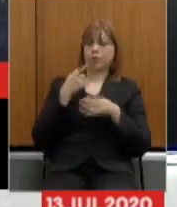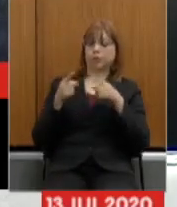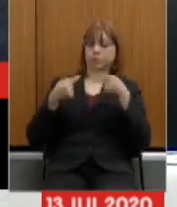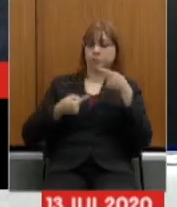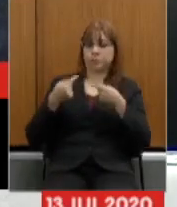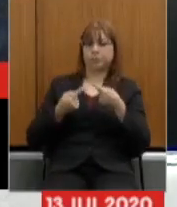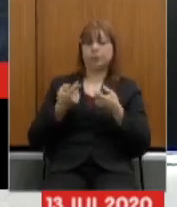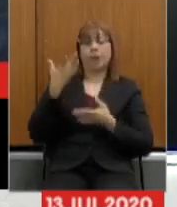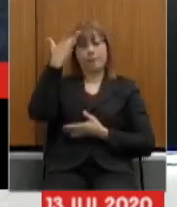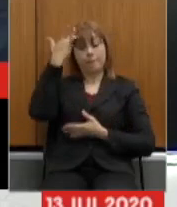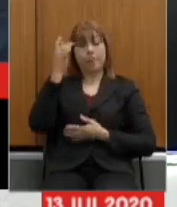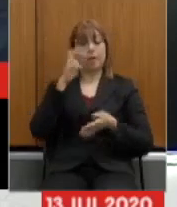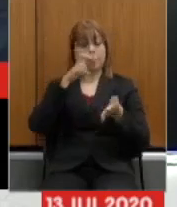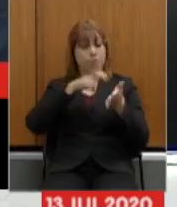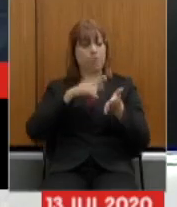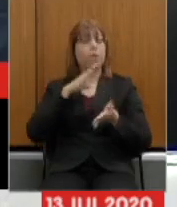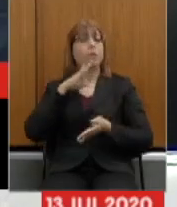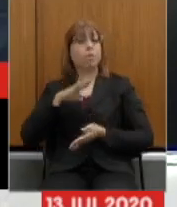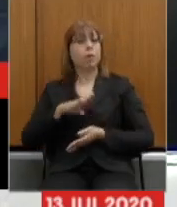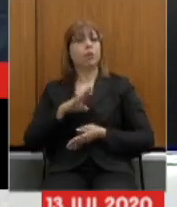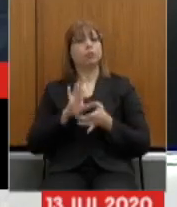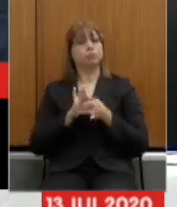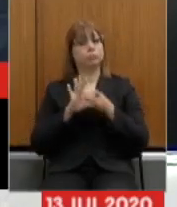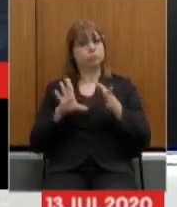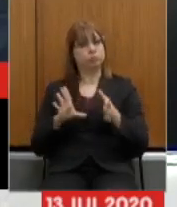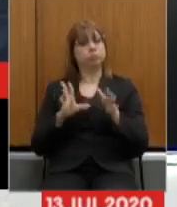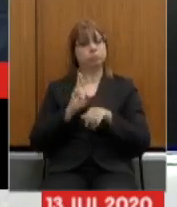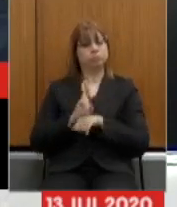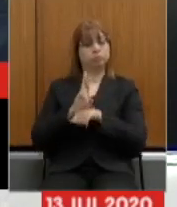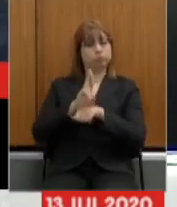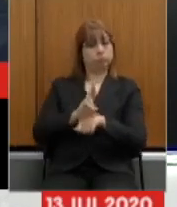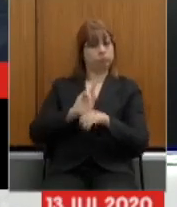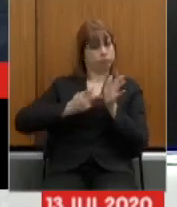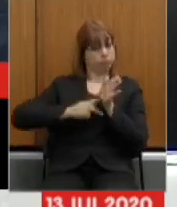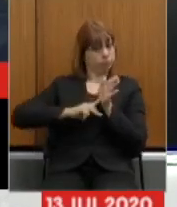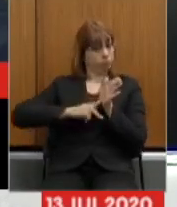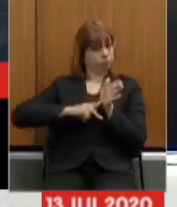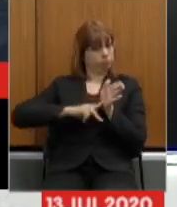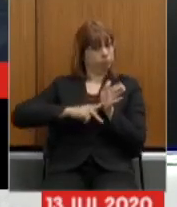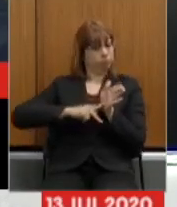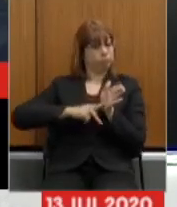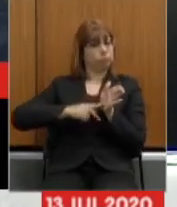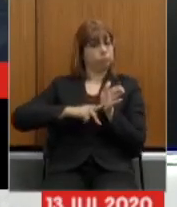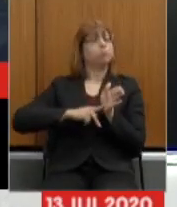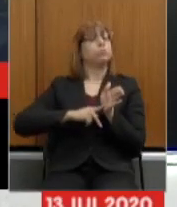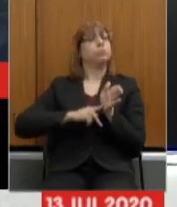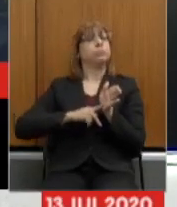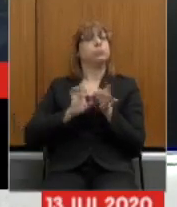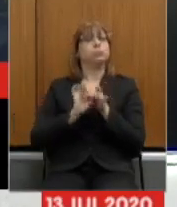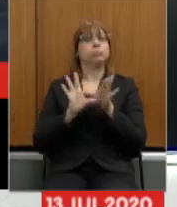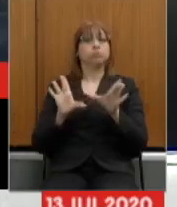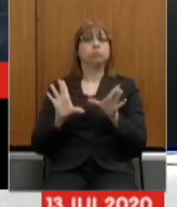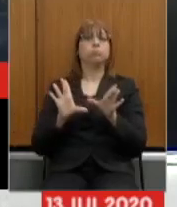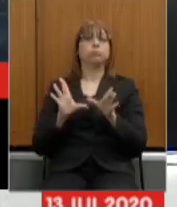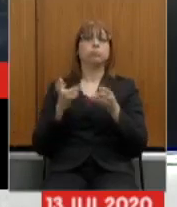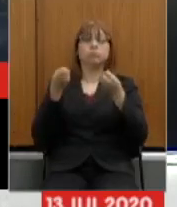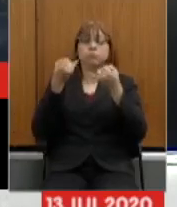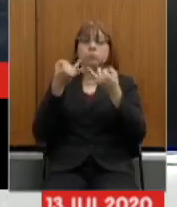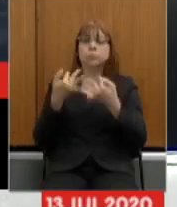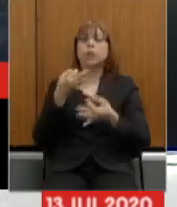tarde, será concedida a palavra às representações sindicais, que terão oportunidade de expor seu